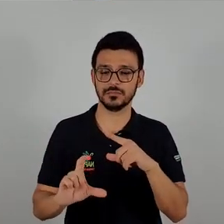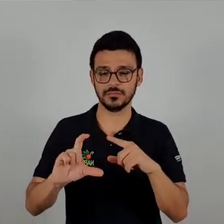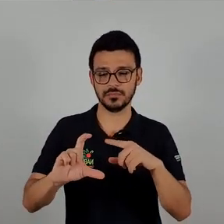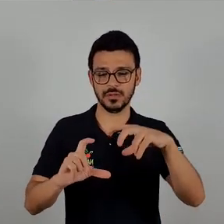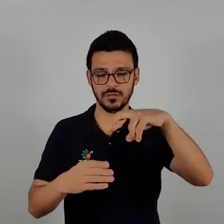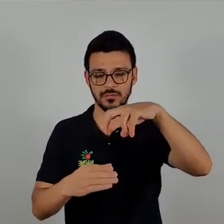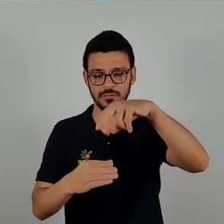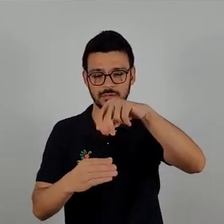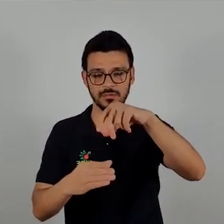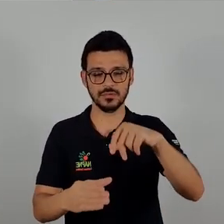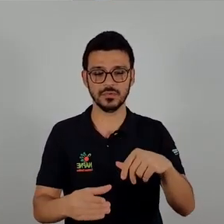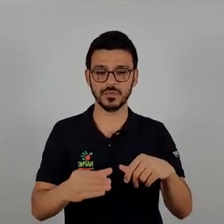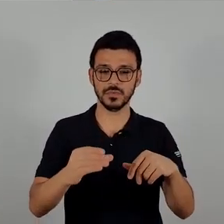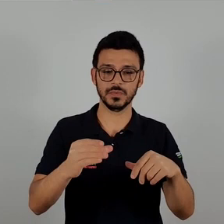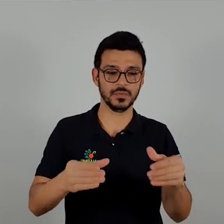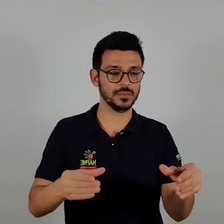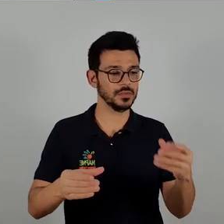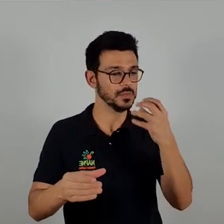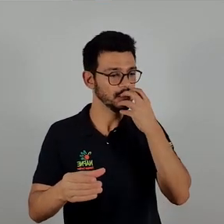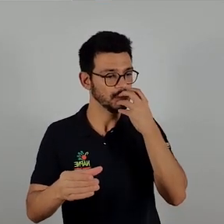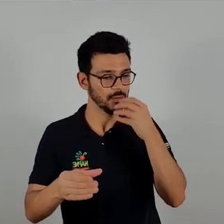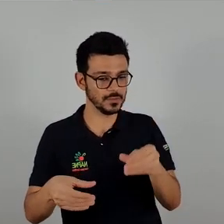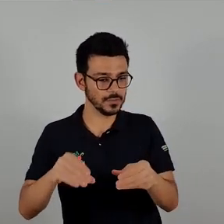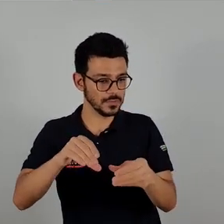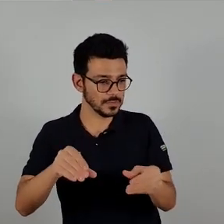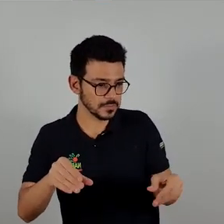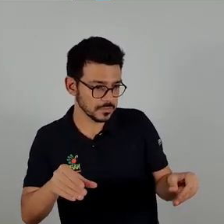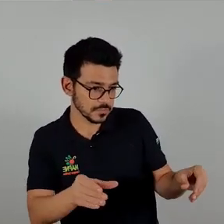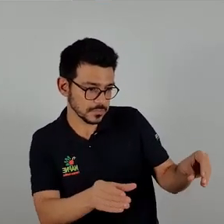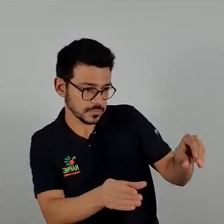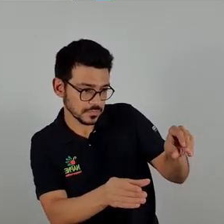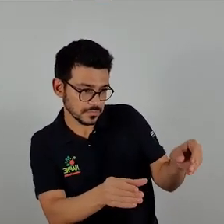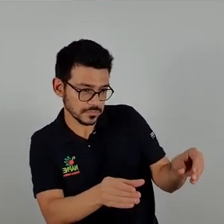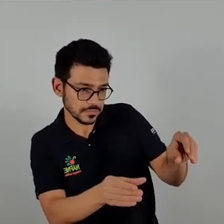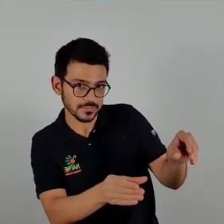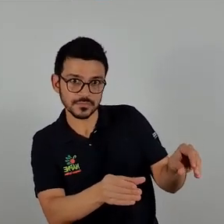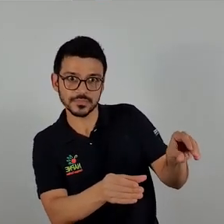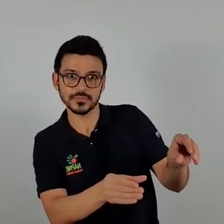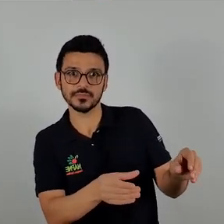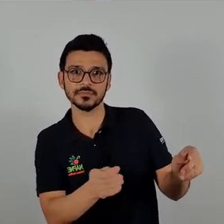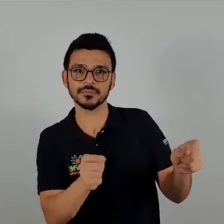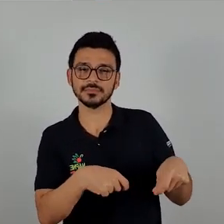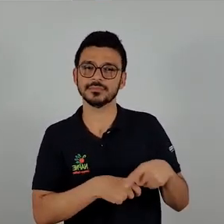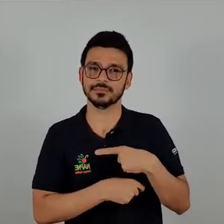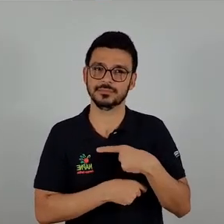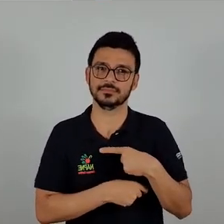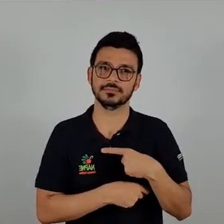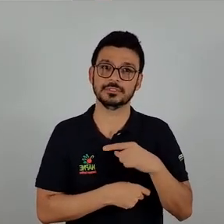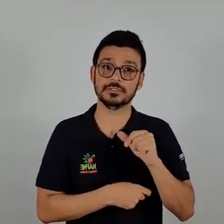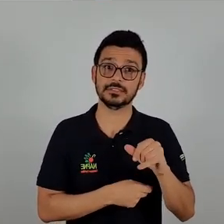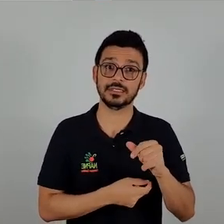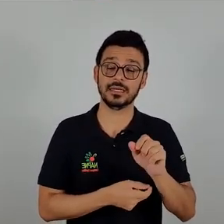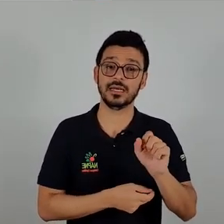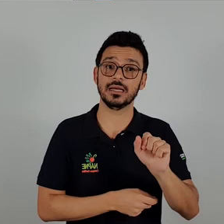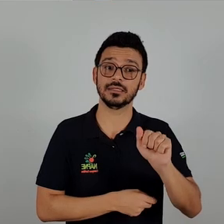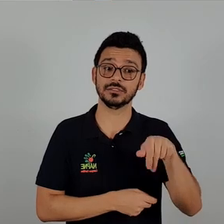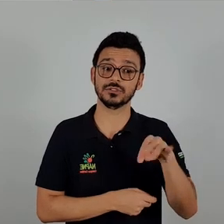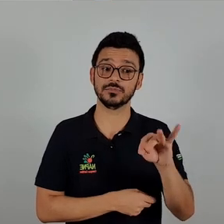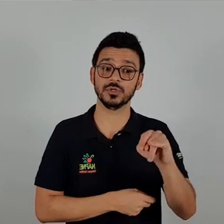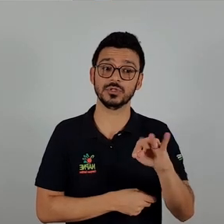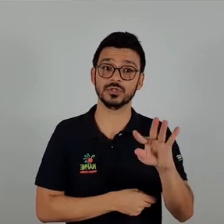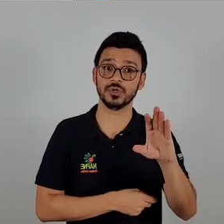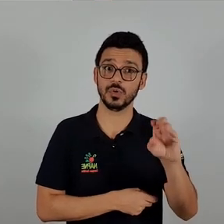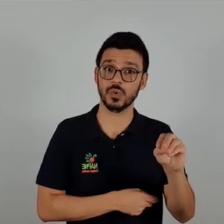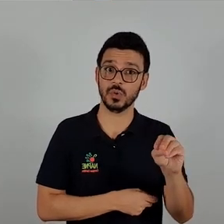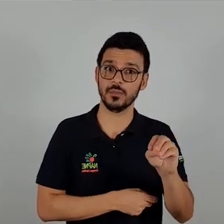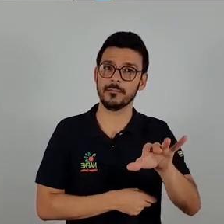Para continuar tendo crise. Então, baixo não só no valor que você paga no balcão da farmácia, como baixo a longo